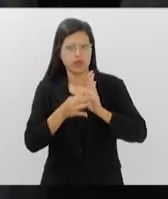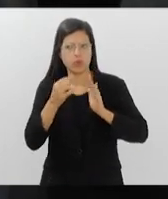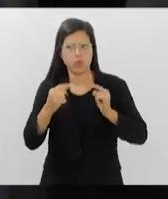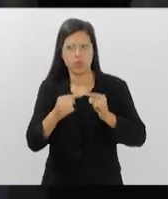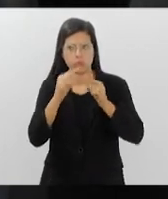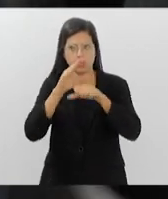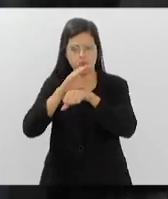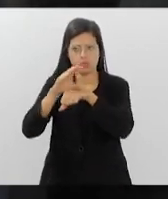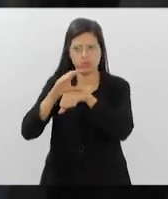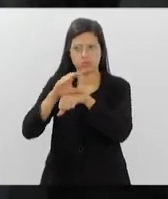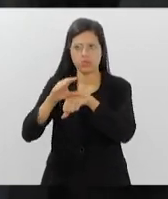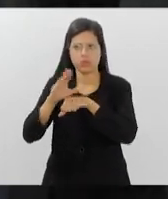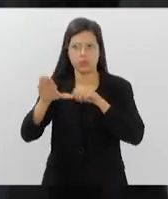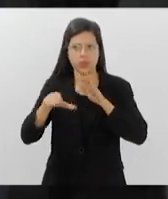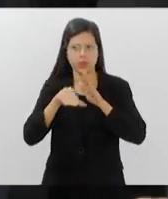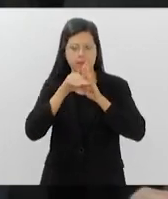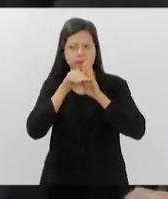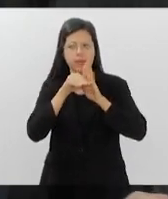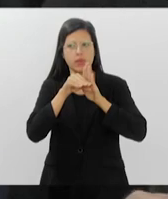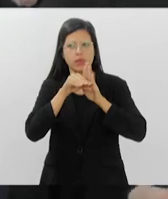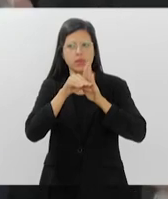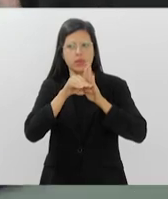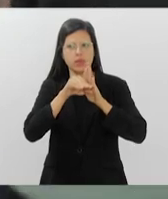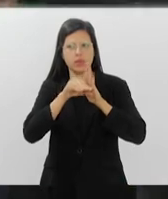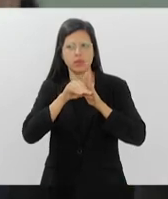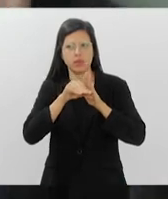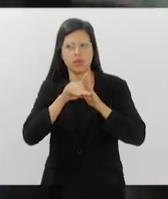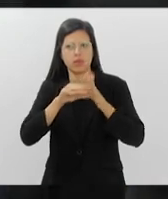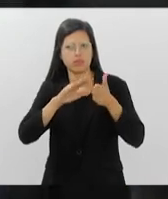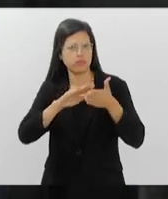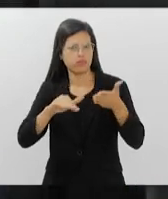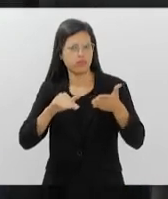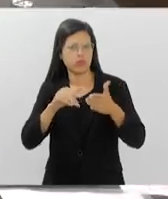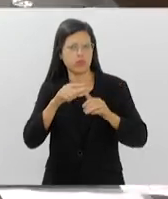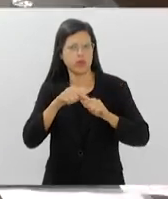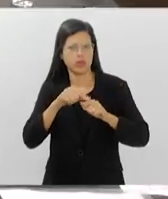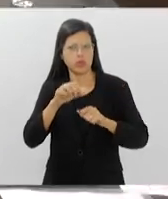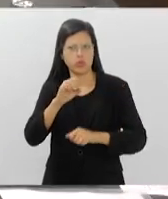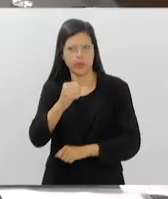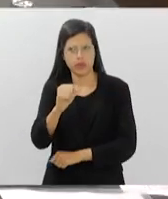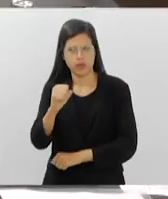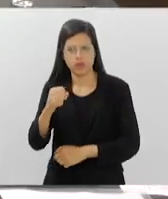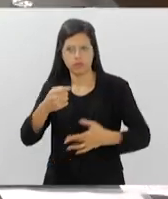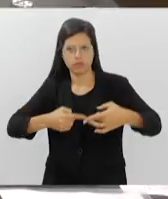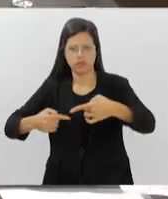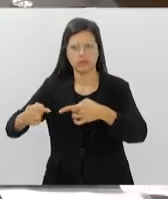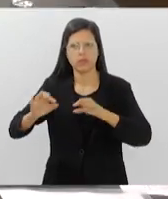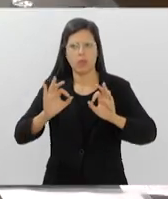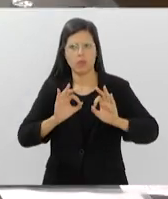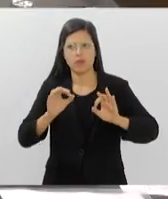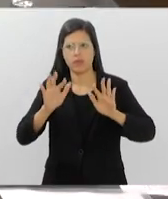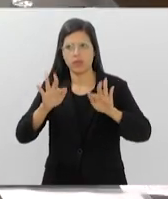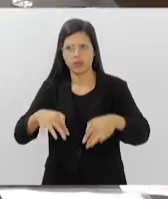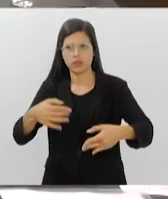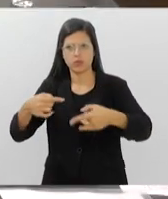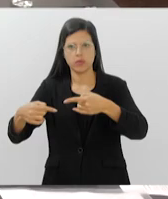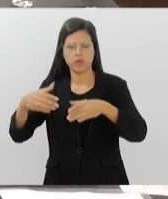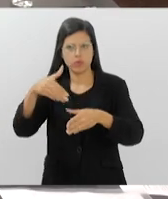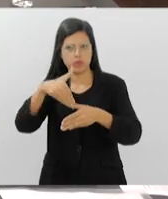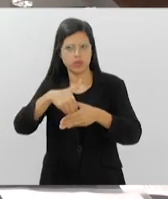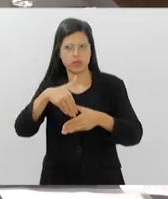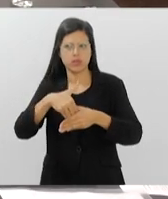emenda para suprimir o artigo 8º. Em discussão, não havendo quem queira discutir, encerrada a discussão, em